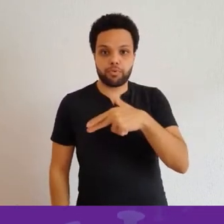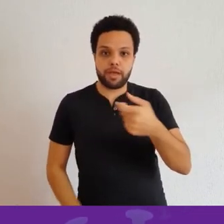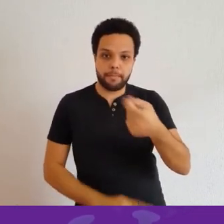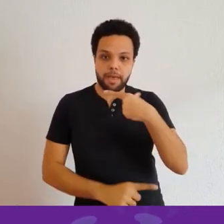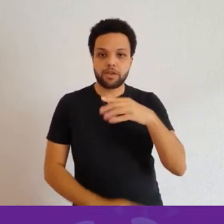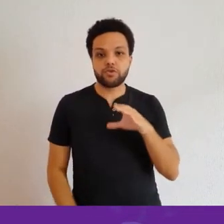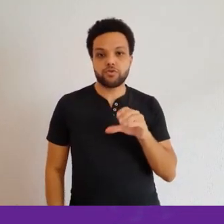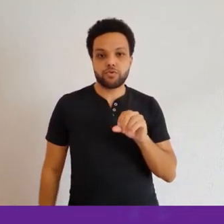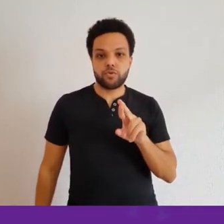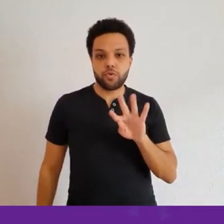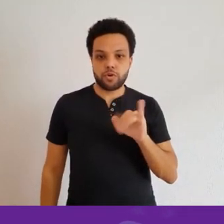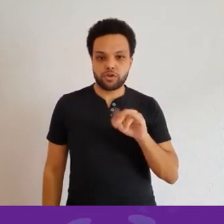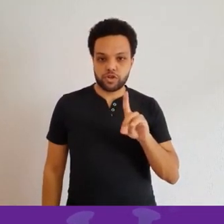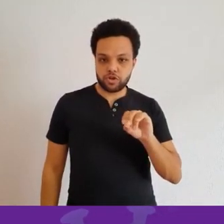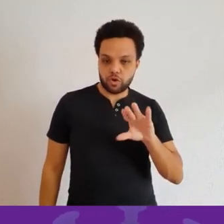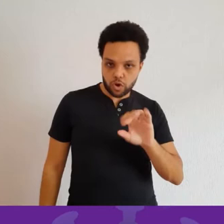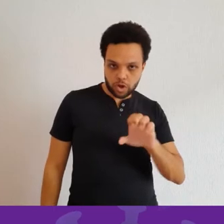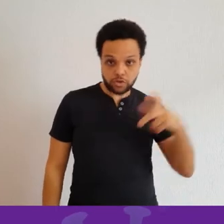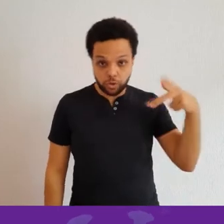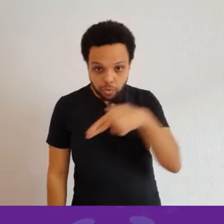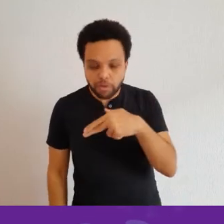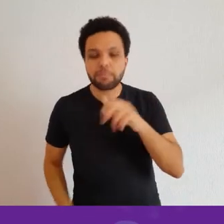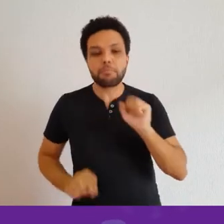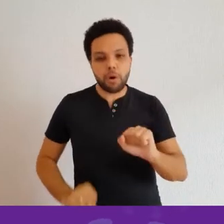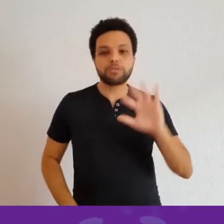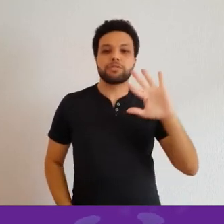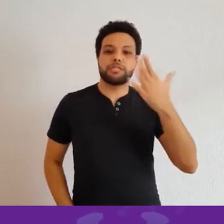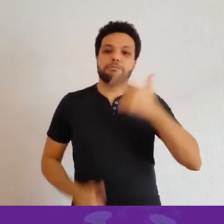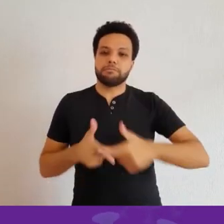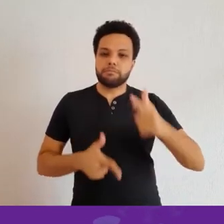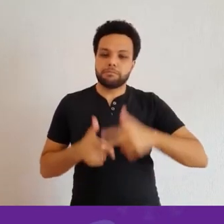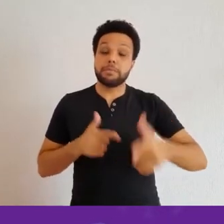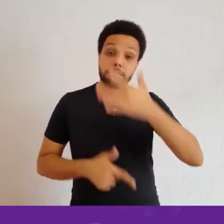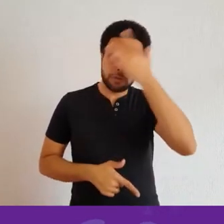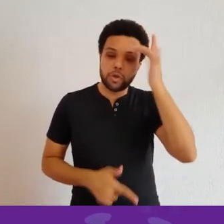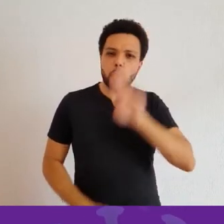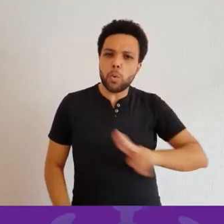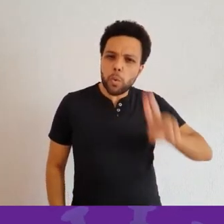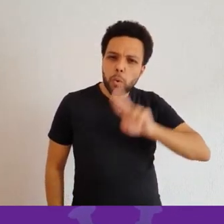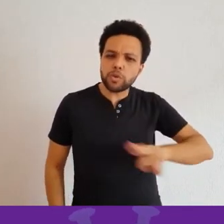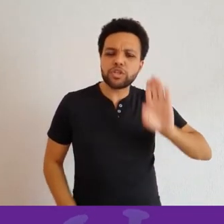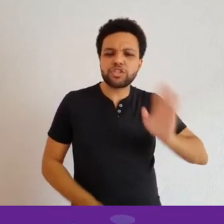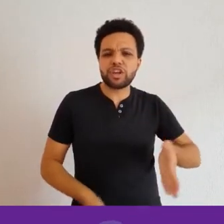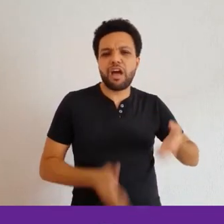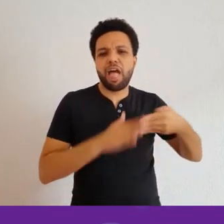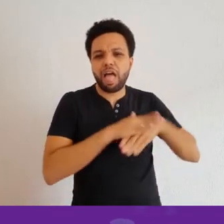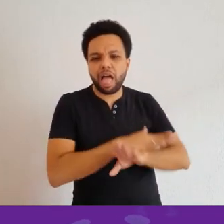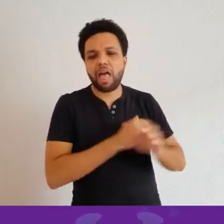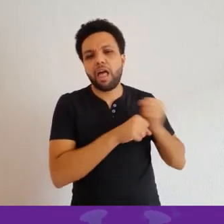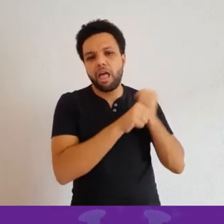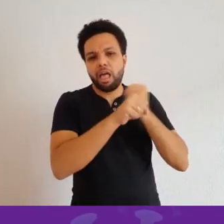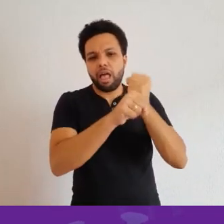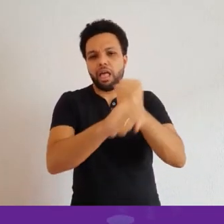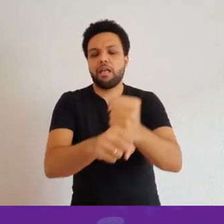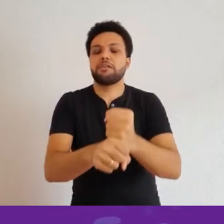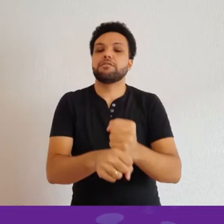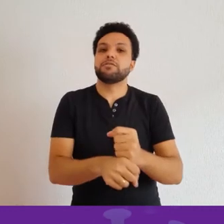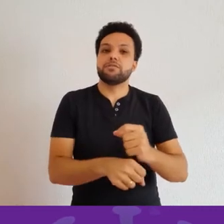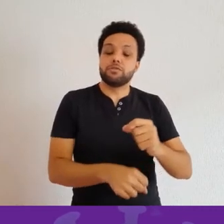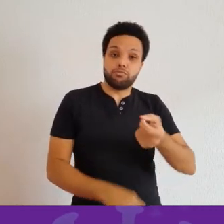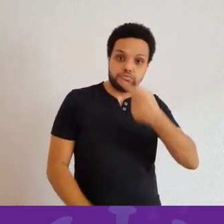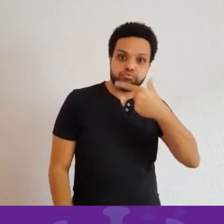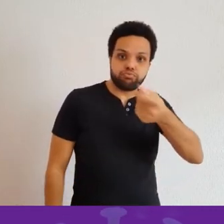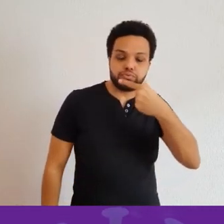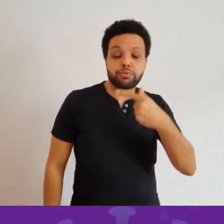suspensão abrupta do corticoide poderá trazer muitos problemas pessoas que usam corticoide por tempo prolongado principalmente